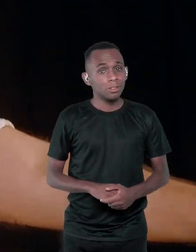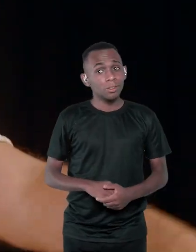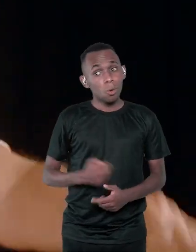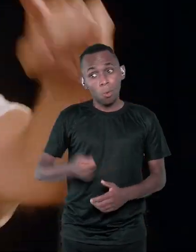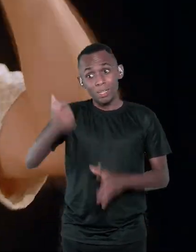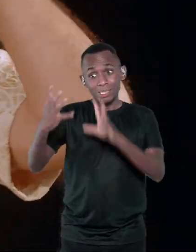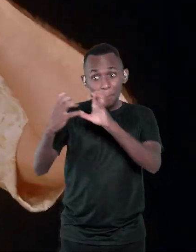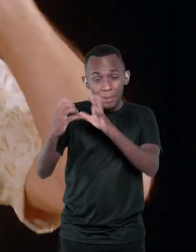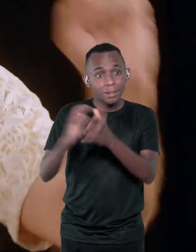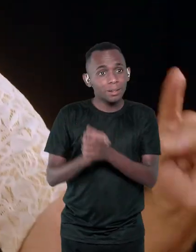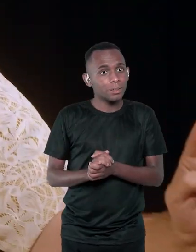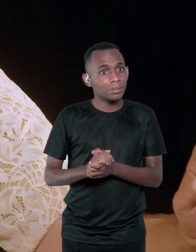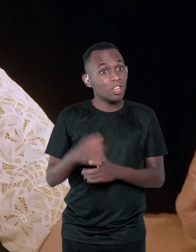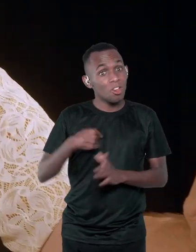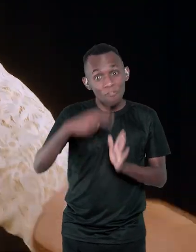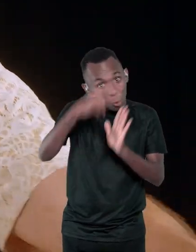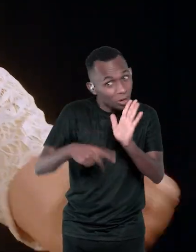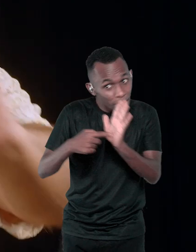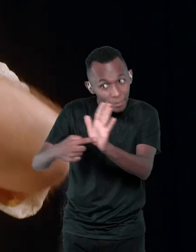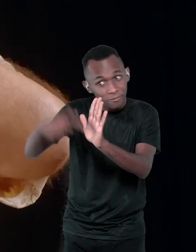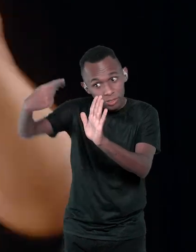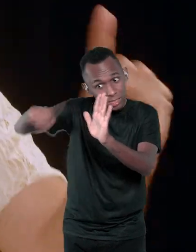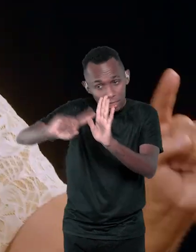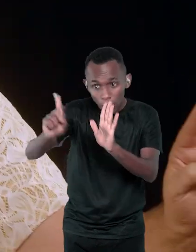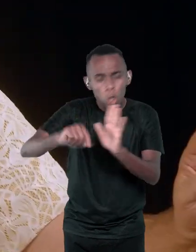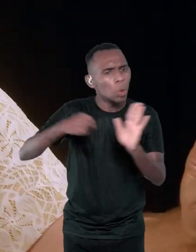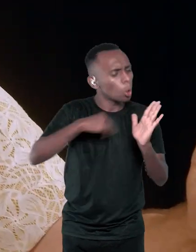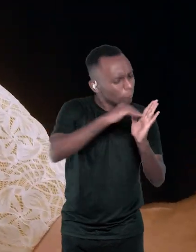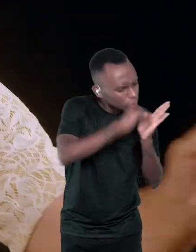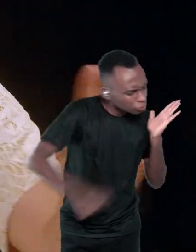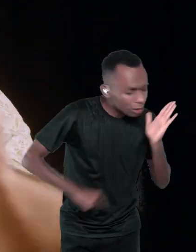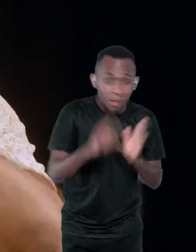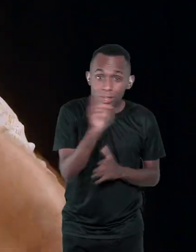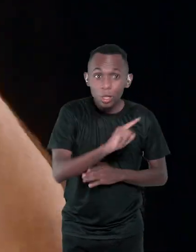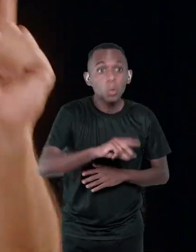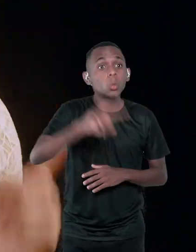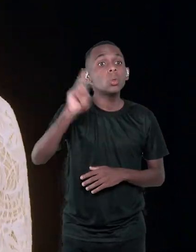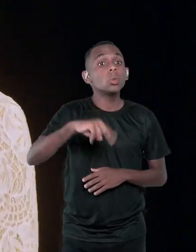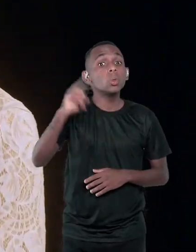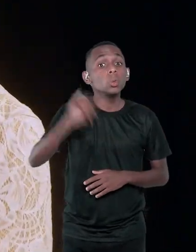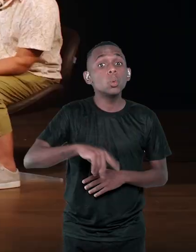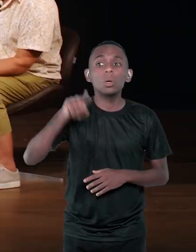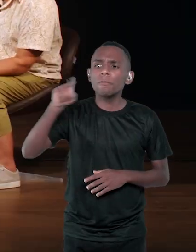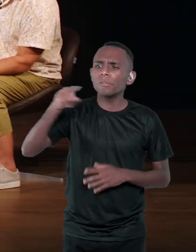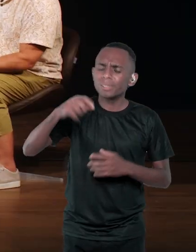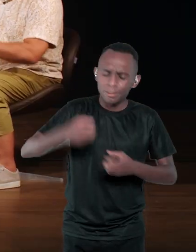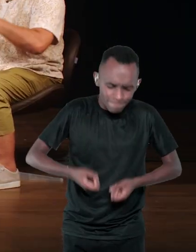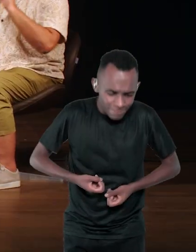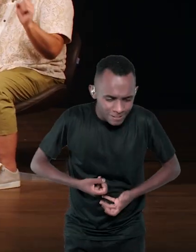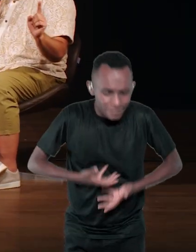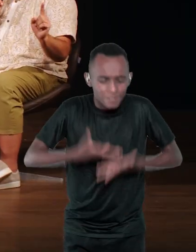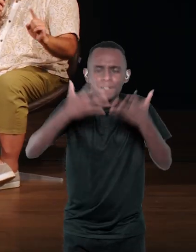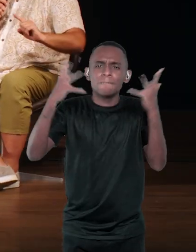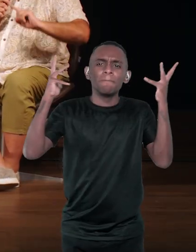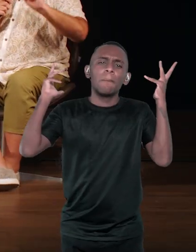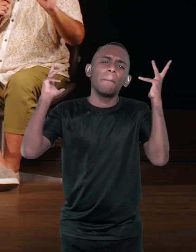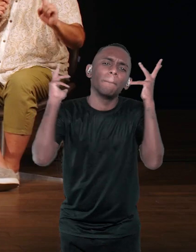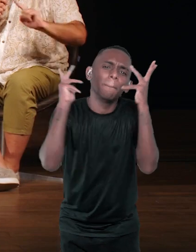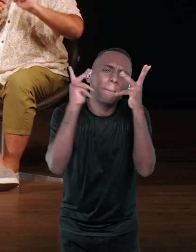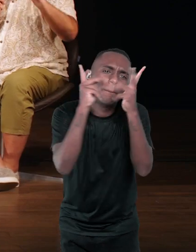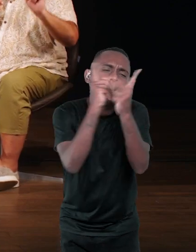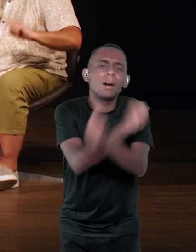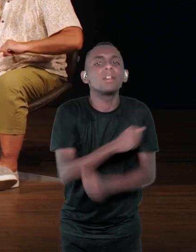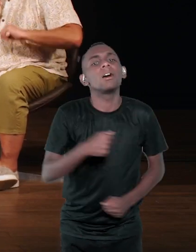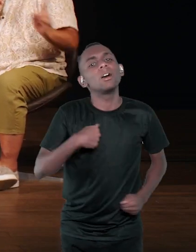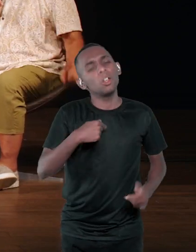de brigar com ela. Eu falei, eu só não vou nem ler para você, eu não vou tirar isso aqui, eu nunca vi você tão transparente, tão bonita, tão